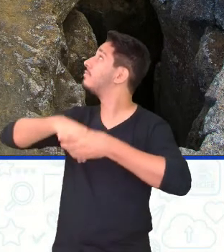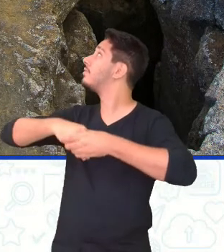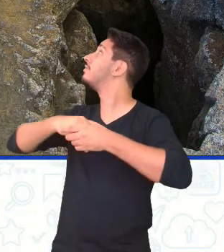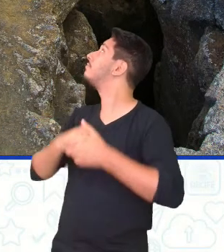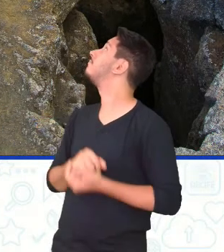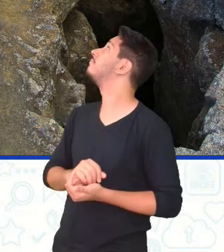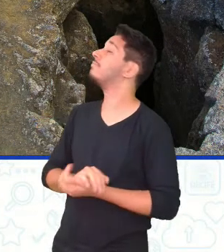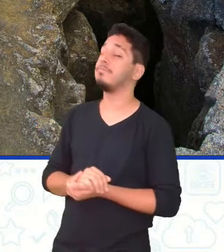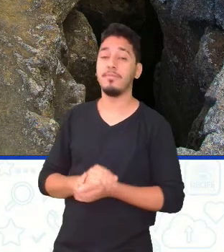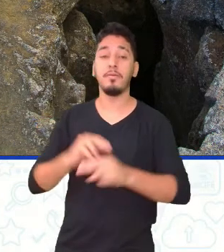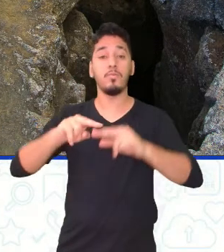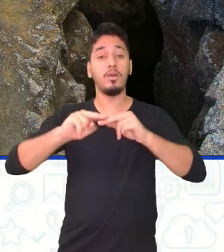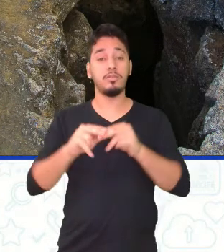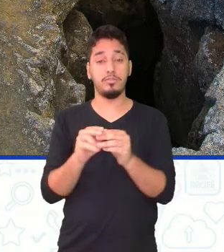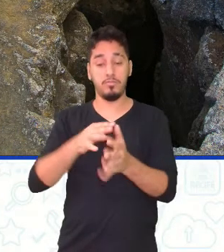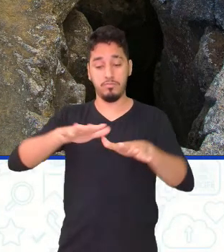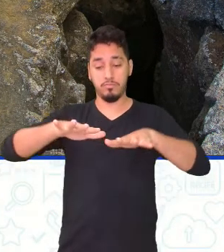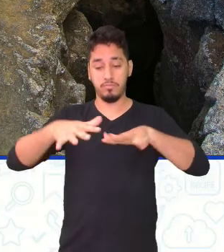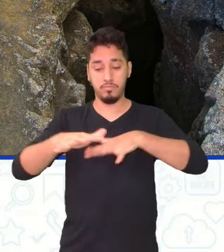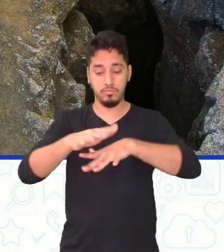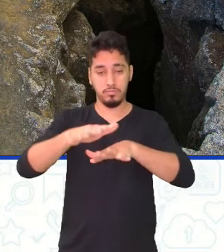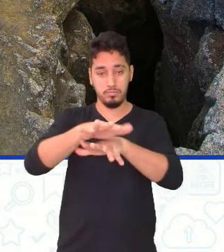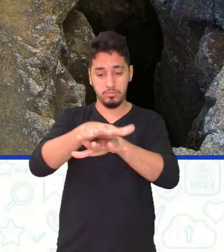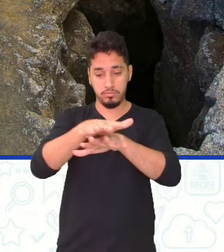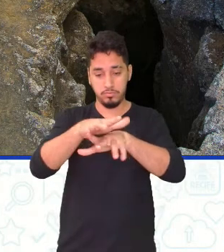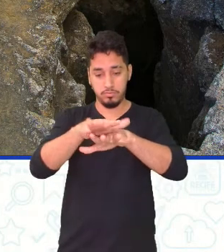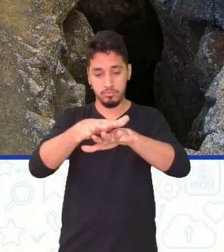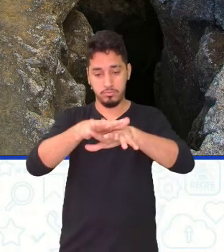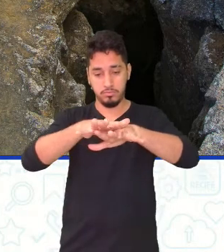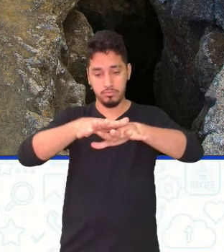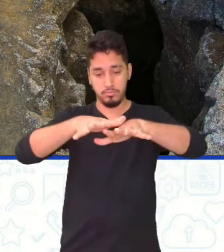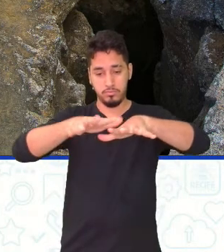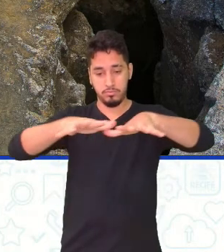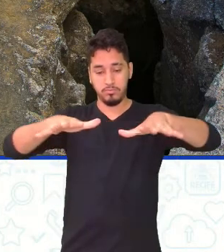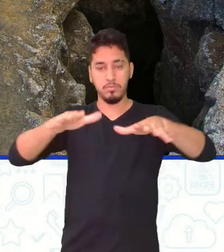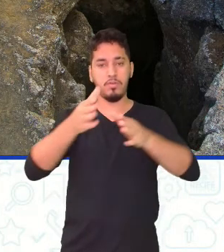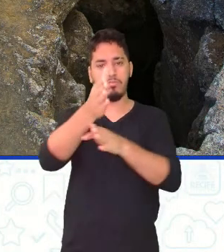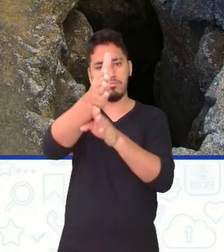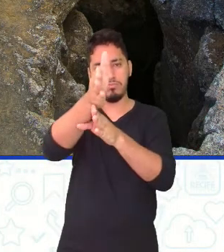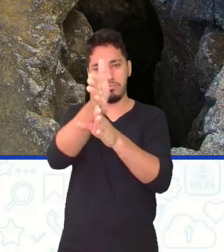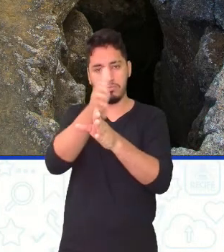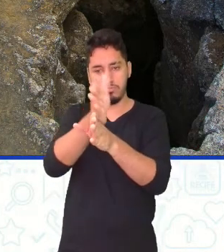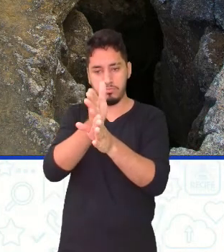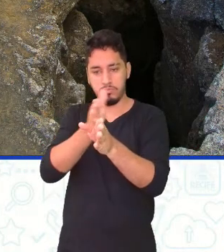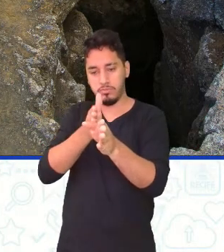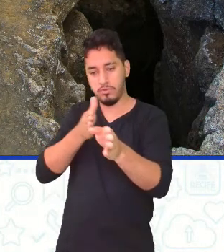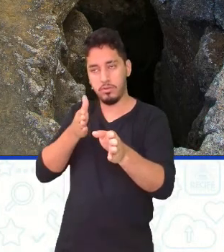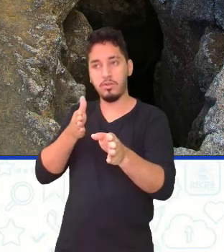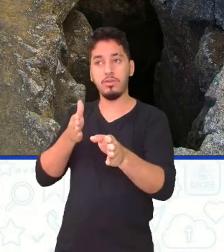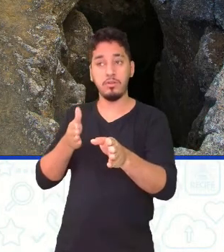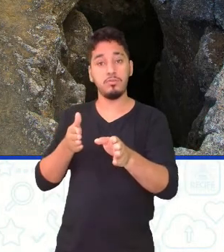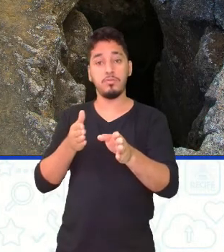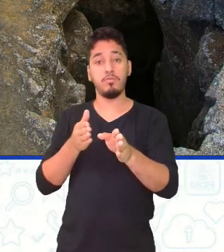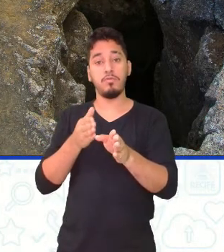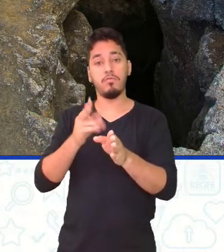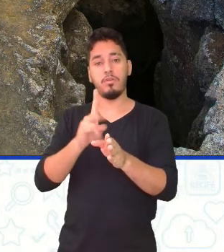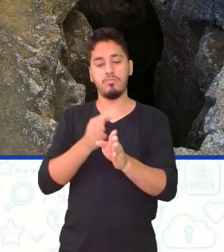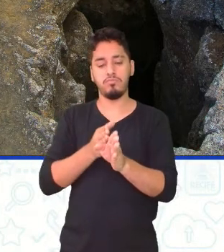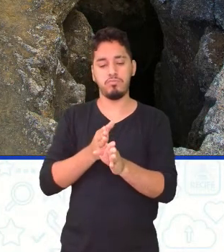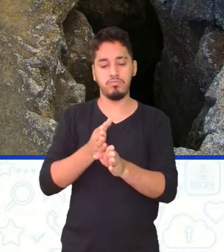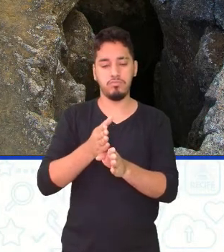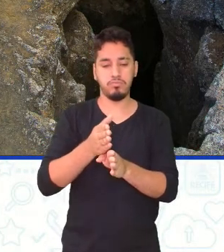aberto por conta de um terremoto. Essa fenda, né? Você vê que é uma fenda que se estende aí